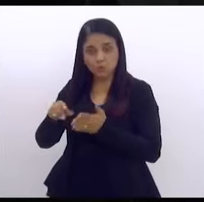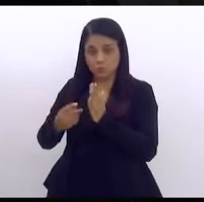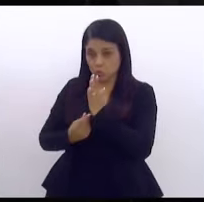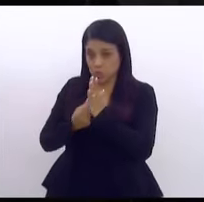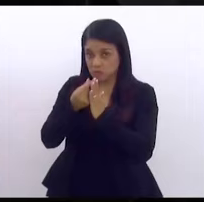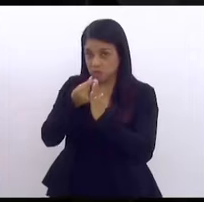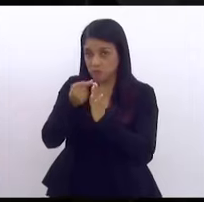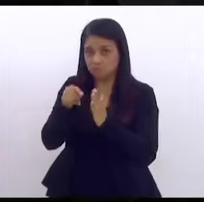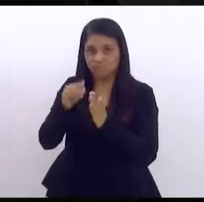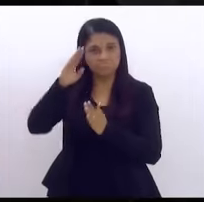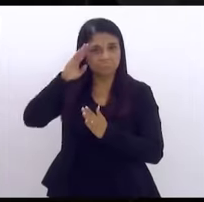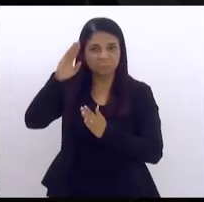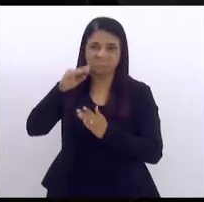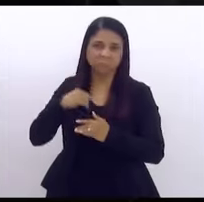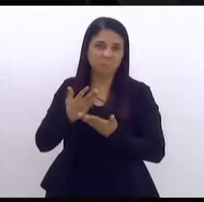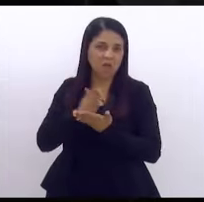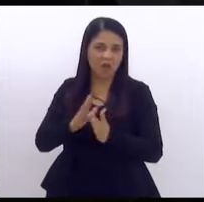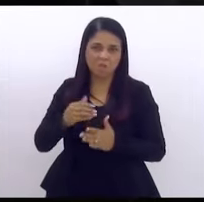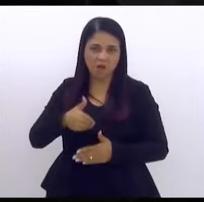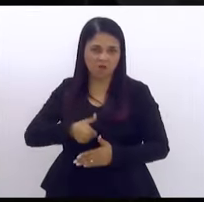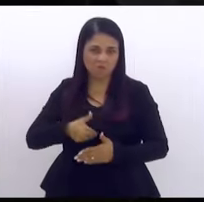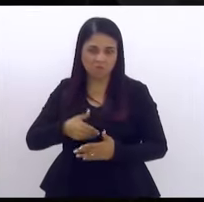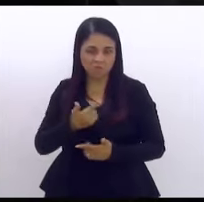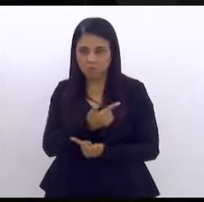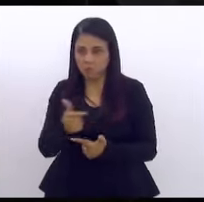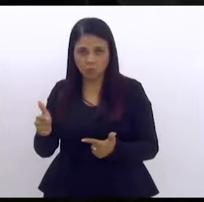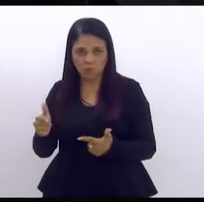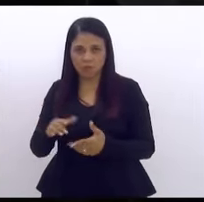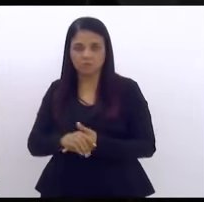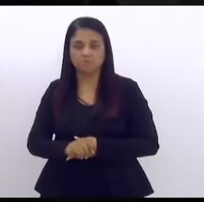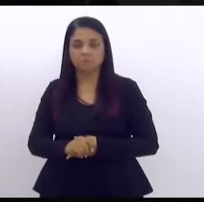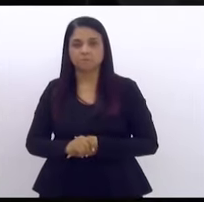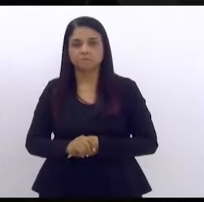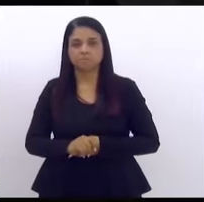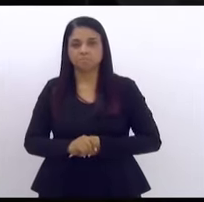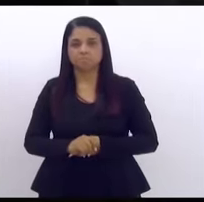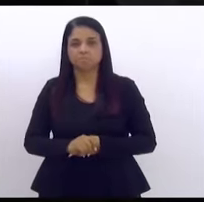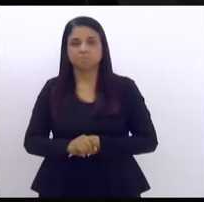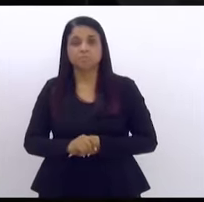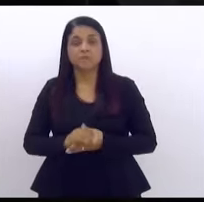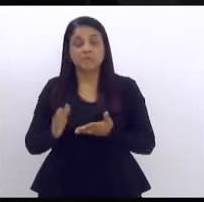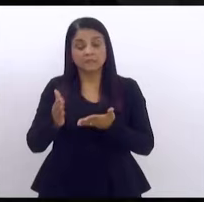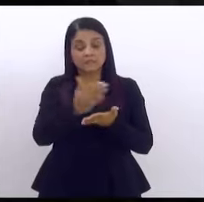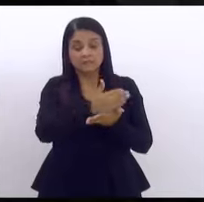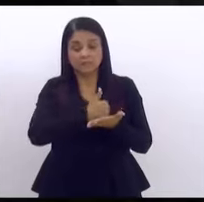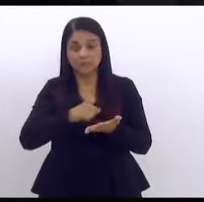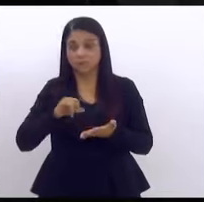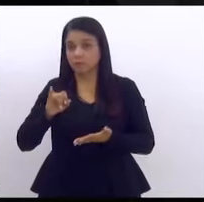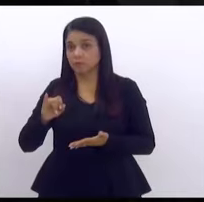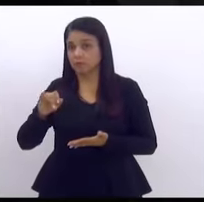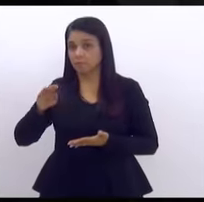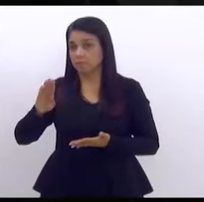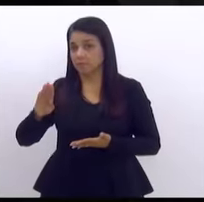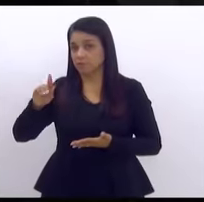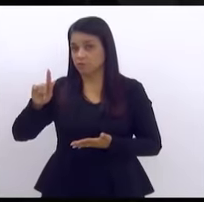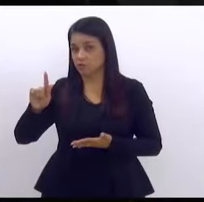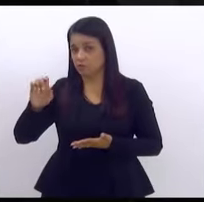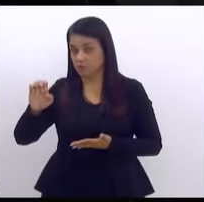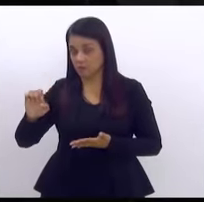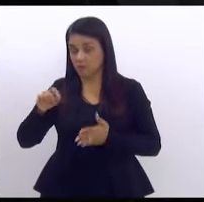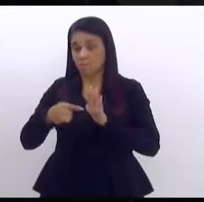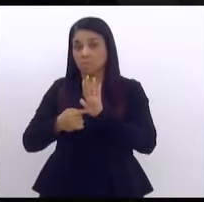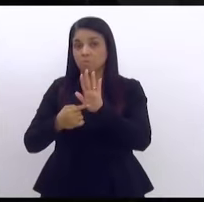orçamento a prioridade em acabar com a fome no estado do Rio de Janeiro. Dados do IBGE mostram que no